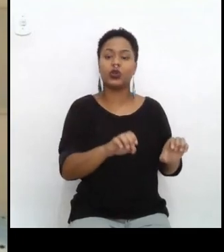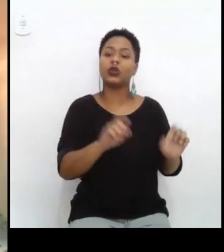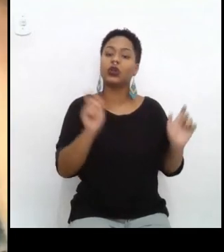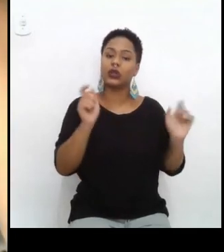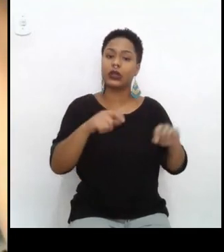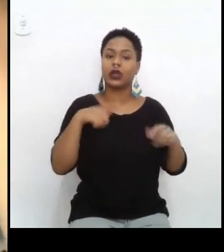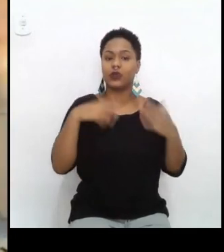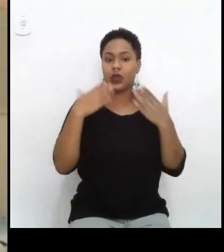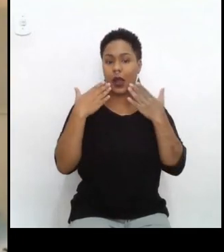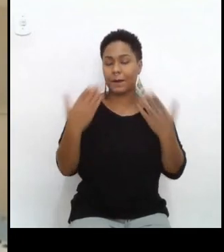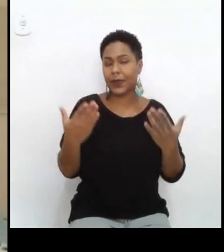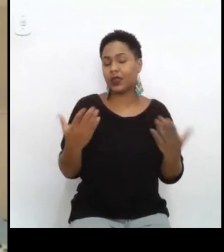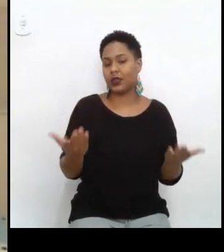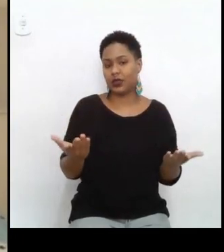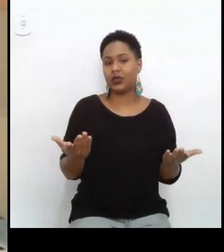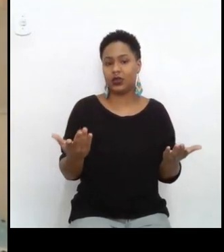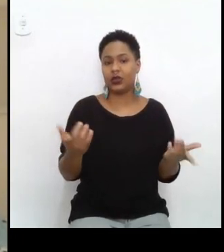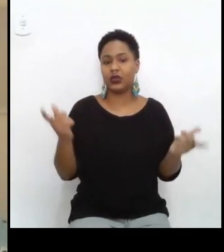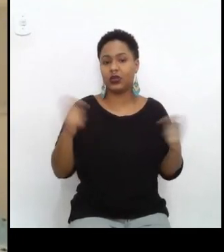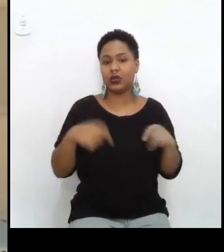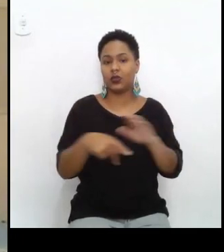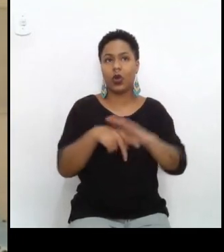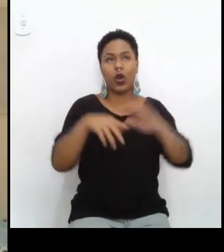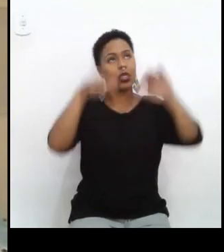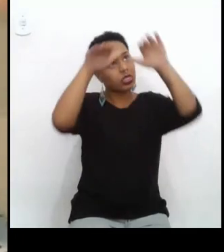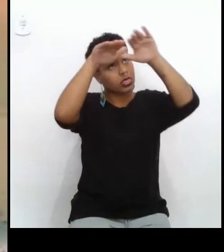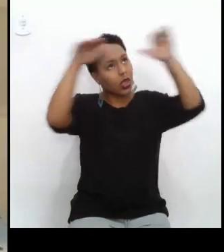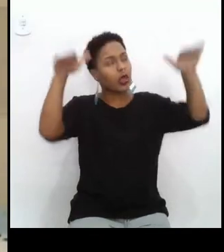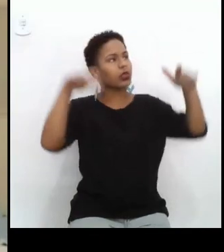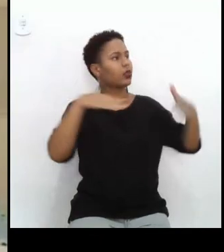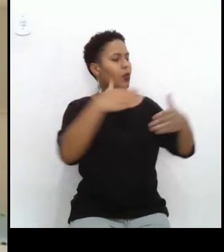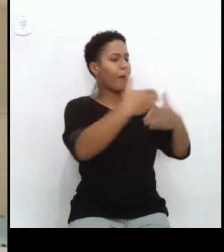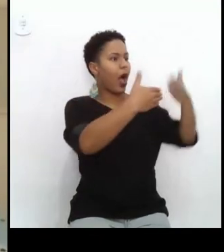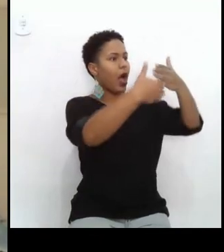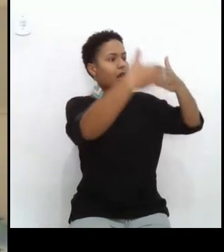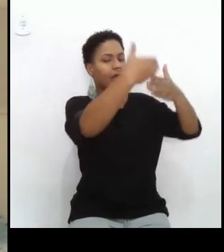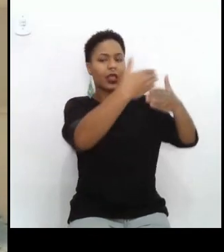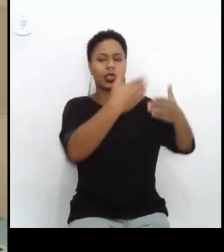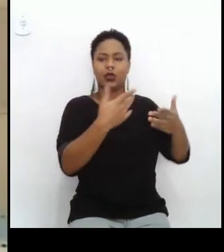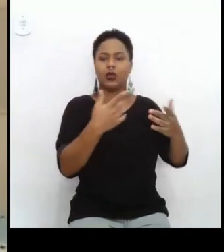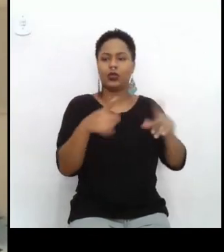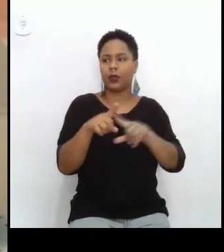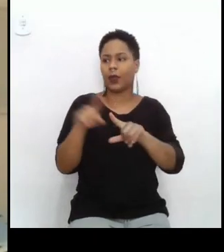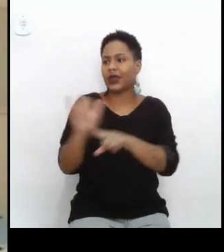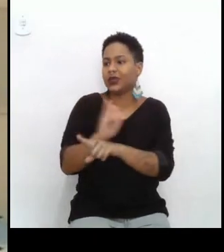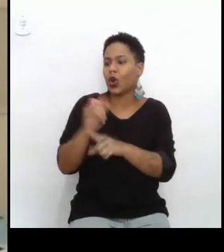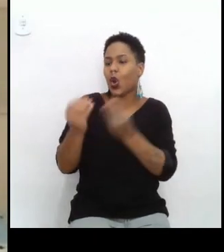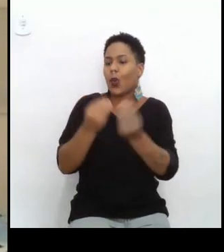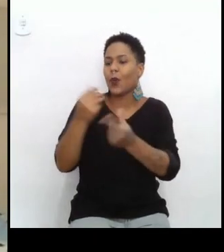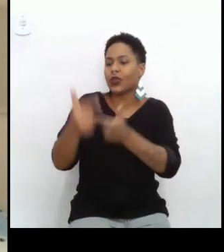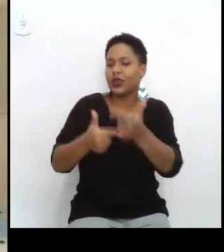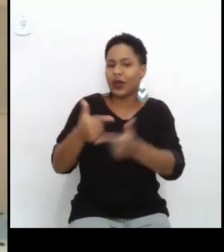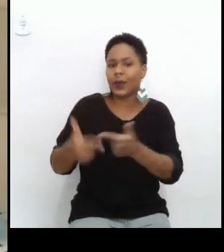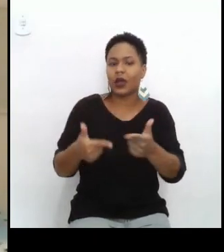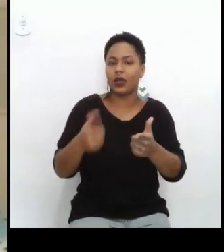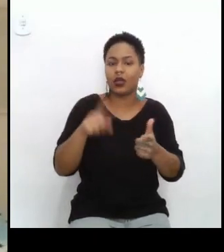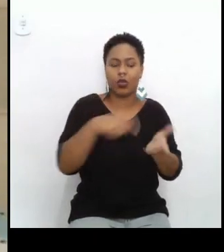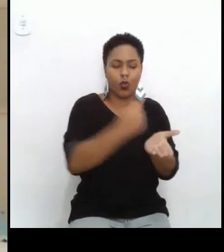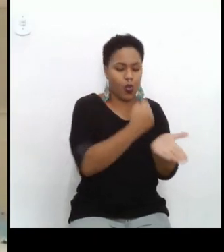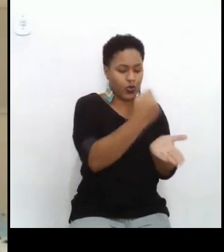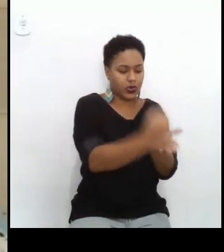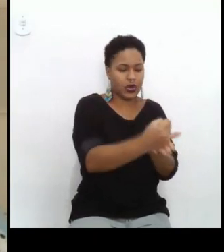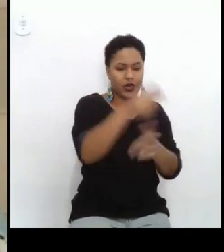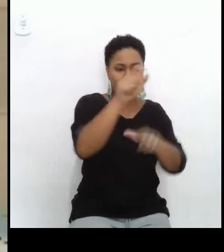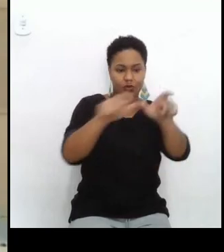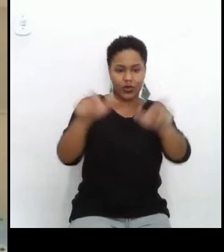parede assim é pode ser o teto pode ser uma coisa tá forma de trabalho assim essa o e as